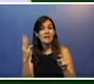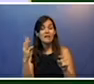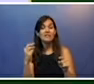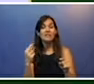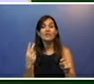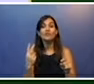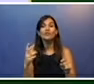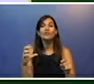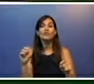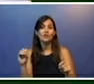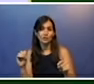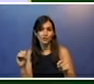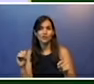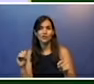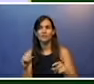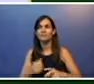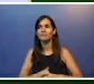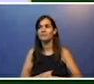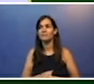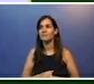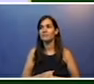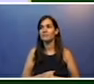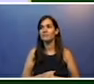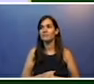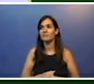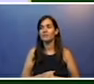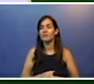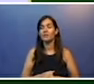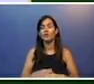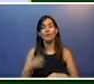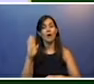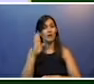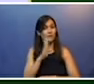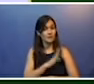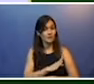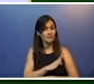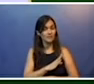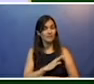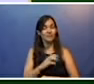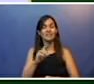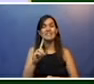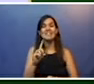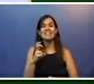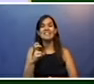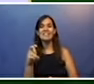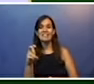3:20. Isso. Isso. E se for no período da tarde, seria